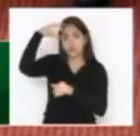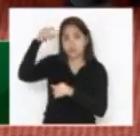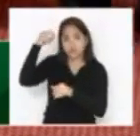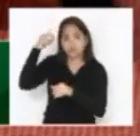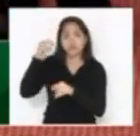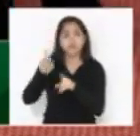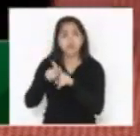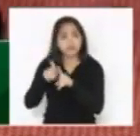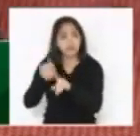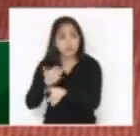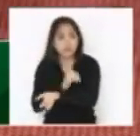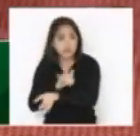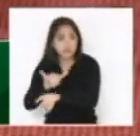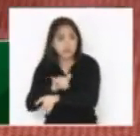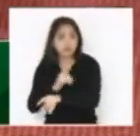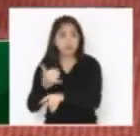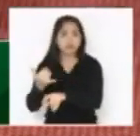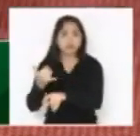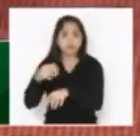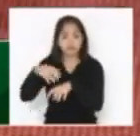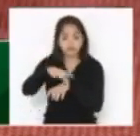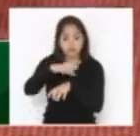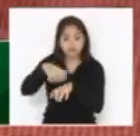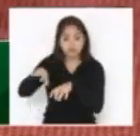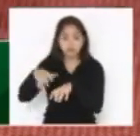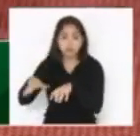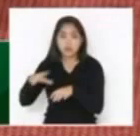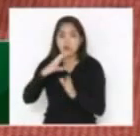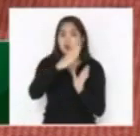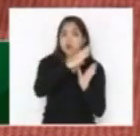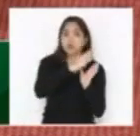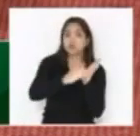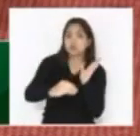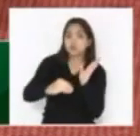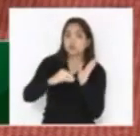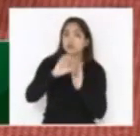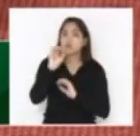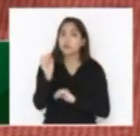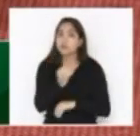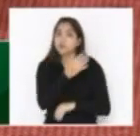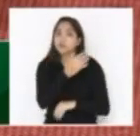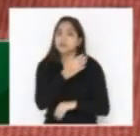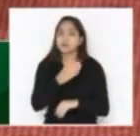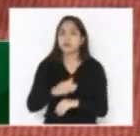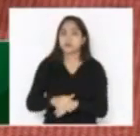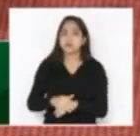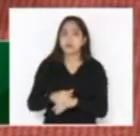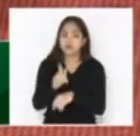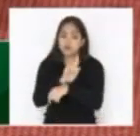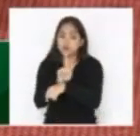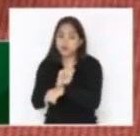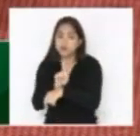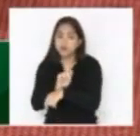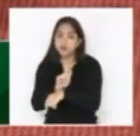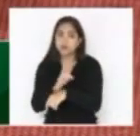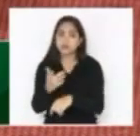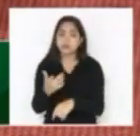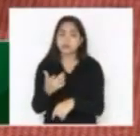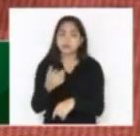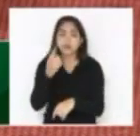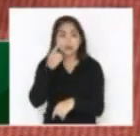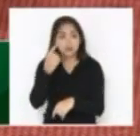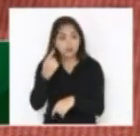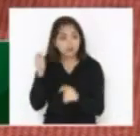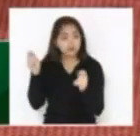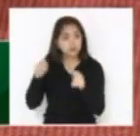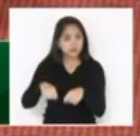de descentralizar. Quem sabe um novo modelo de gestão, onde que tenhamos norte, sul, leste, oeste e Planalto Serrano. Vejo que é o